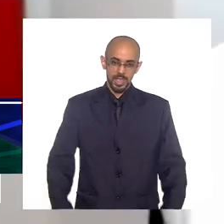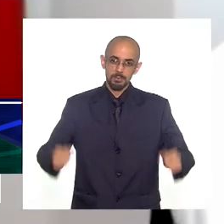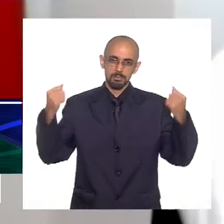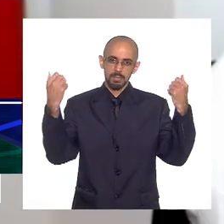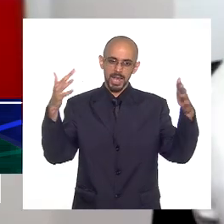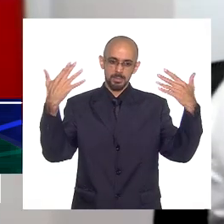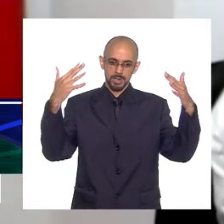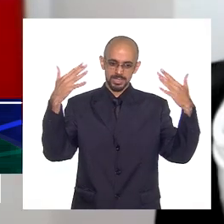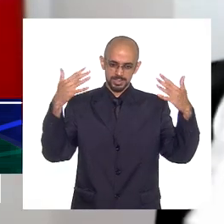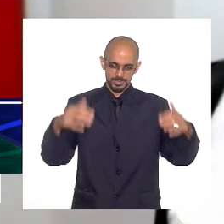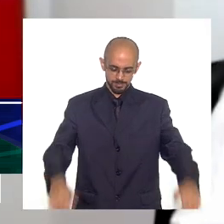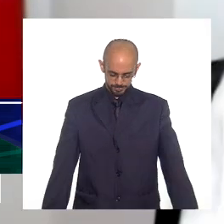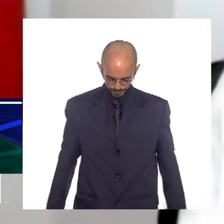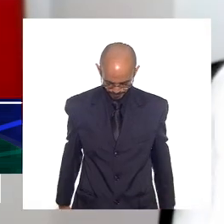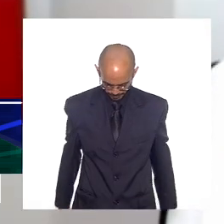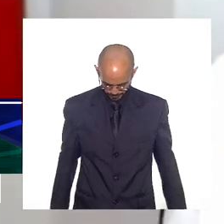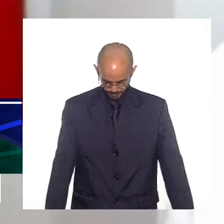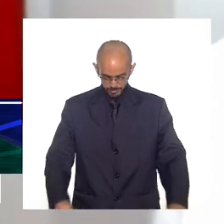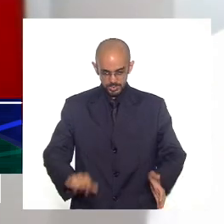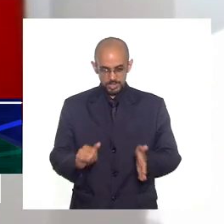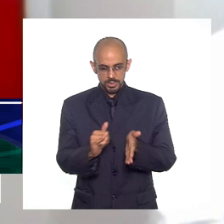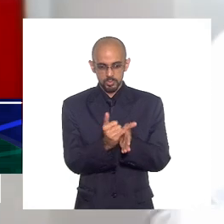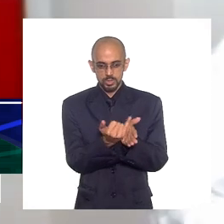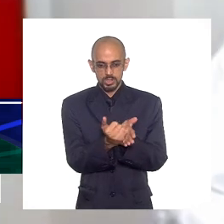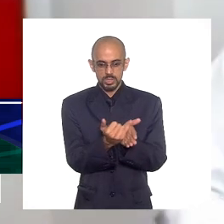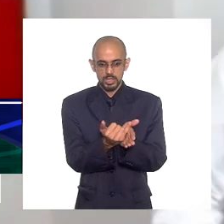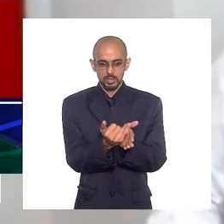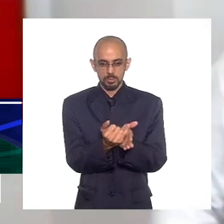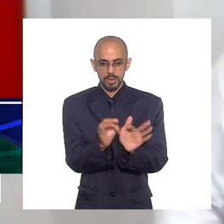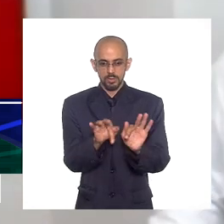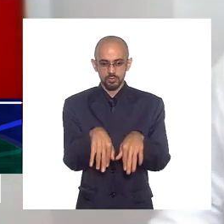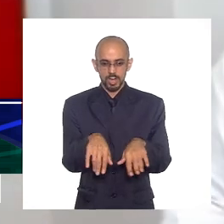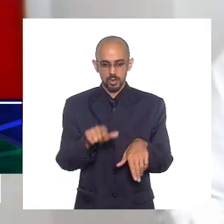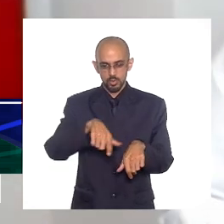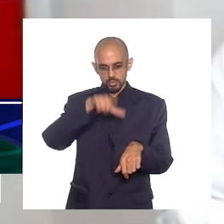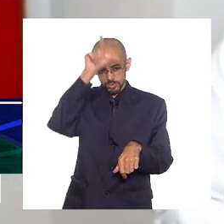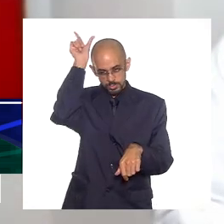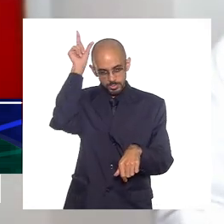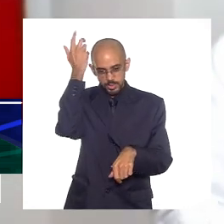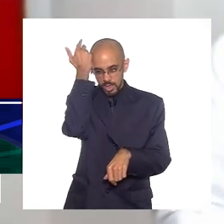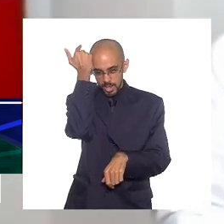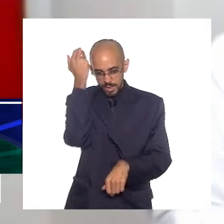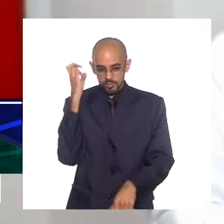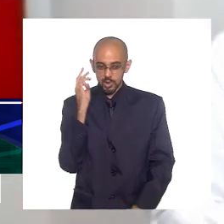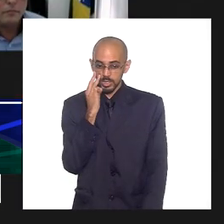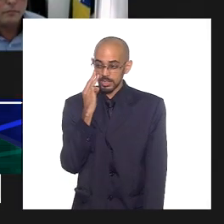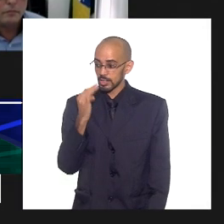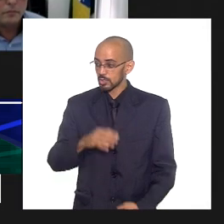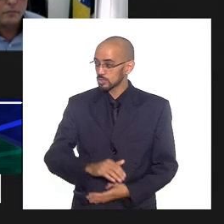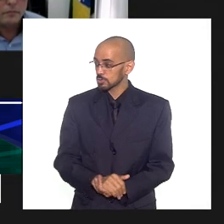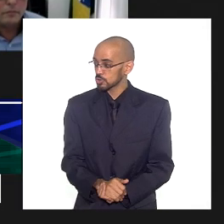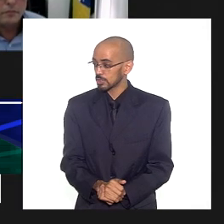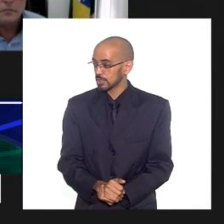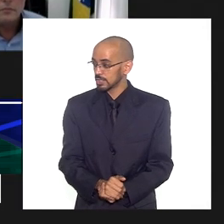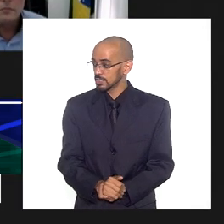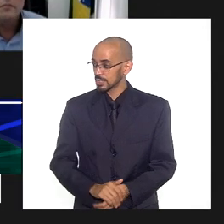Parabéns. Estão inscritos para o expediente final, deputado Luiz Paulo, Eliomar e Valdec.